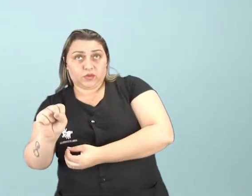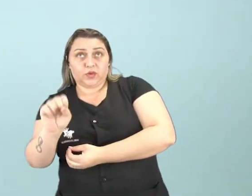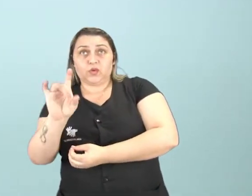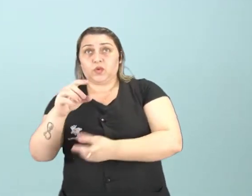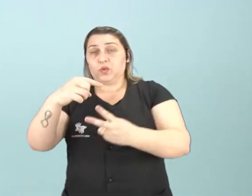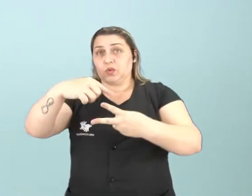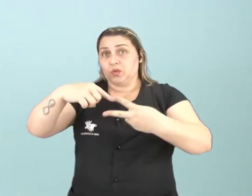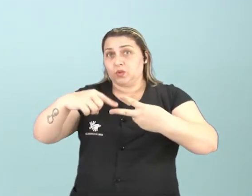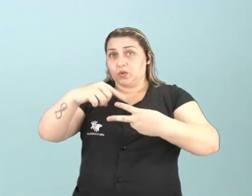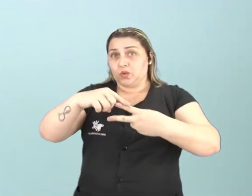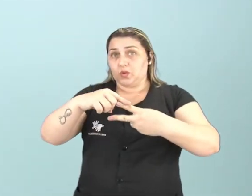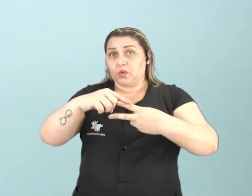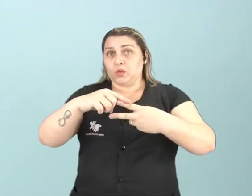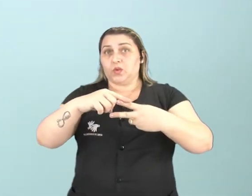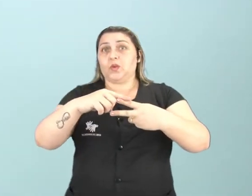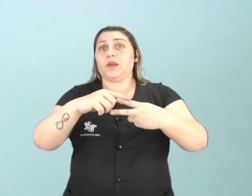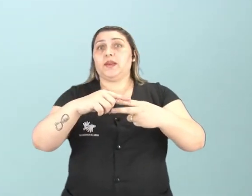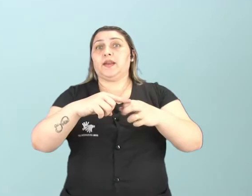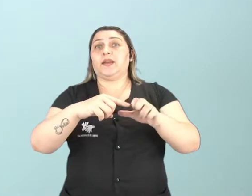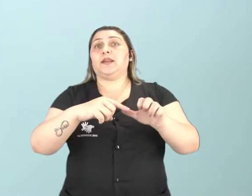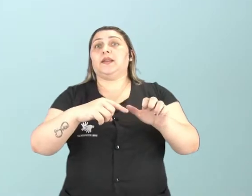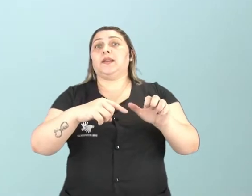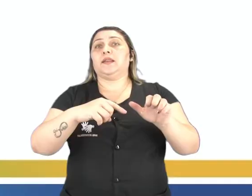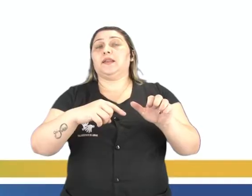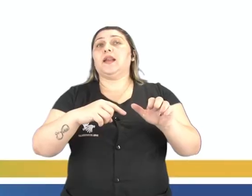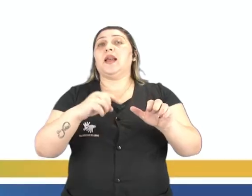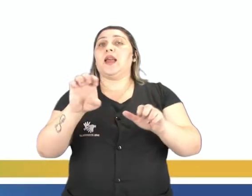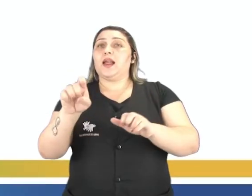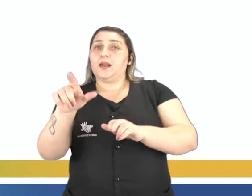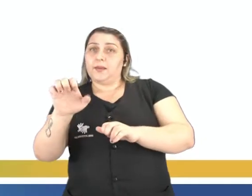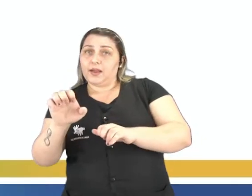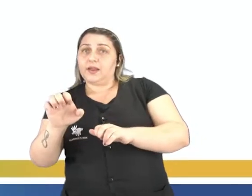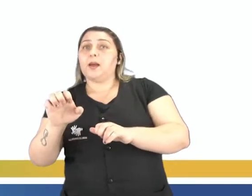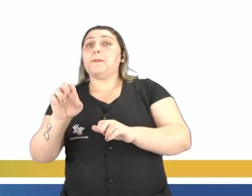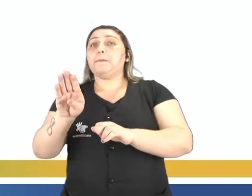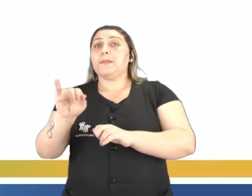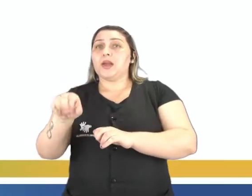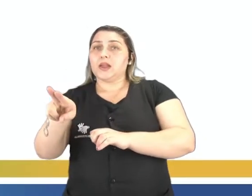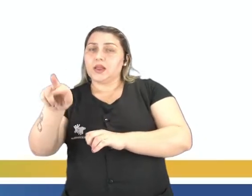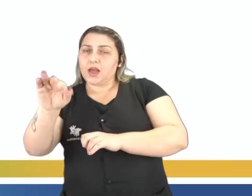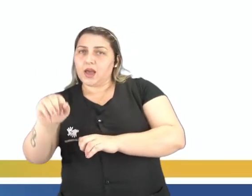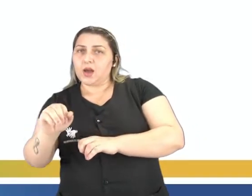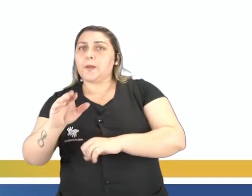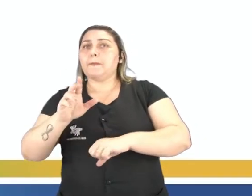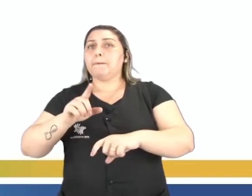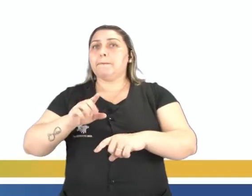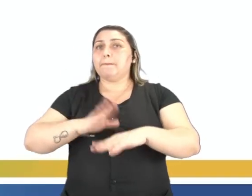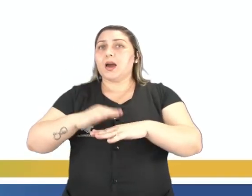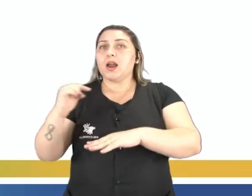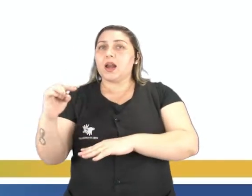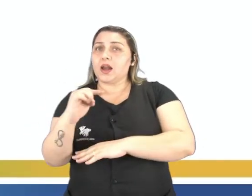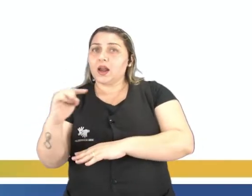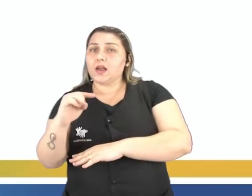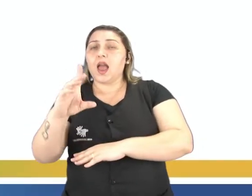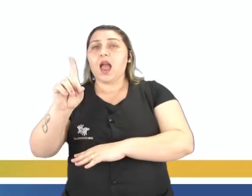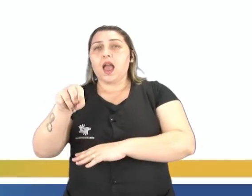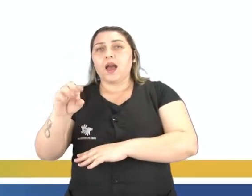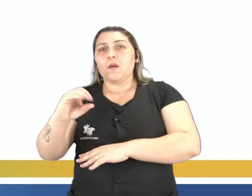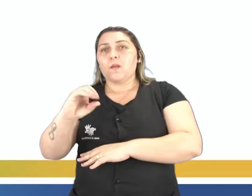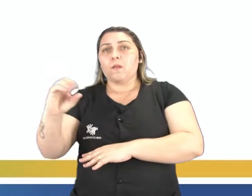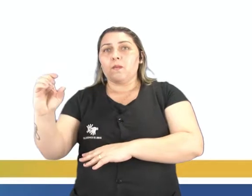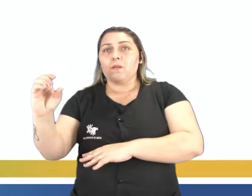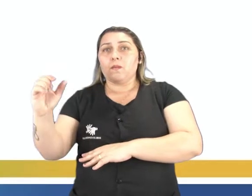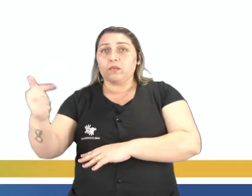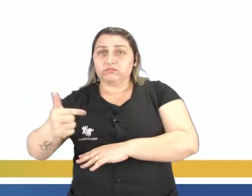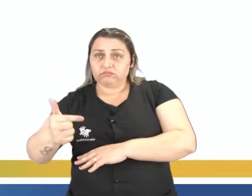apenas dois elementos químicos, então ele é um composto binário, sendo que o mais eletronegativo deles é o oxigênio.